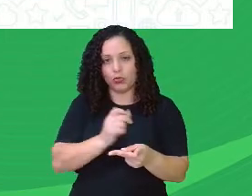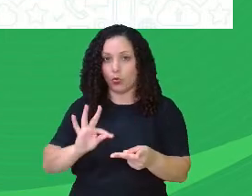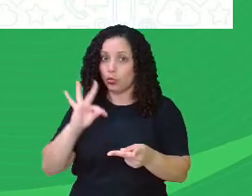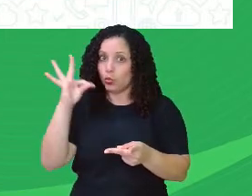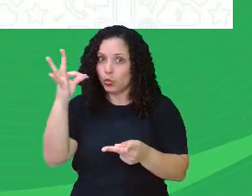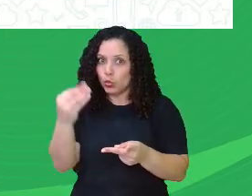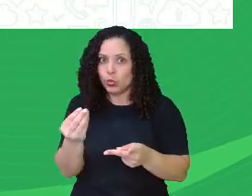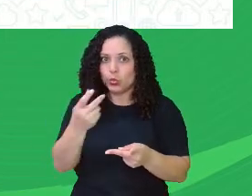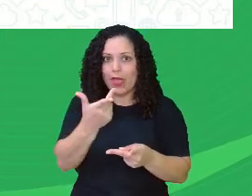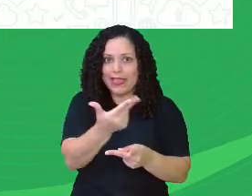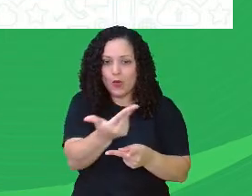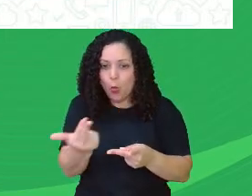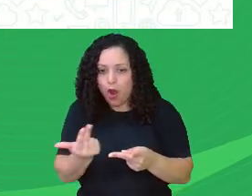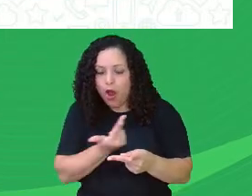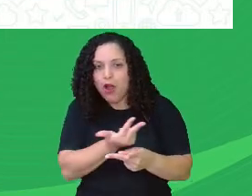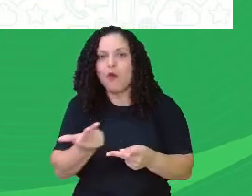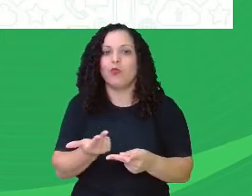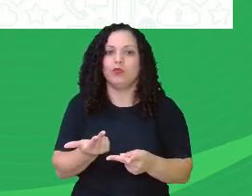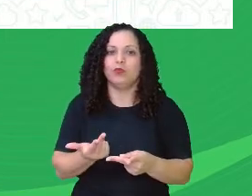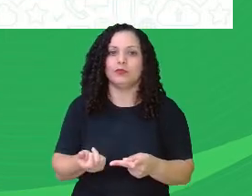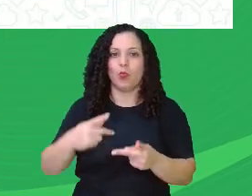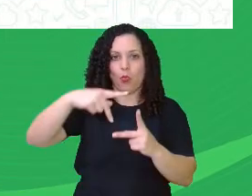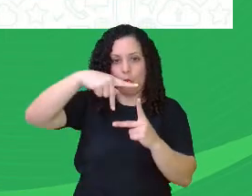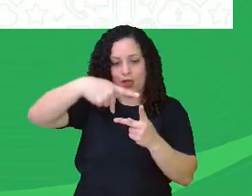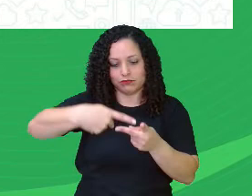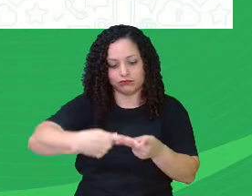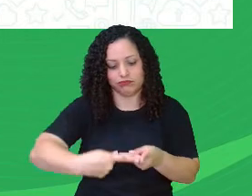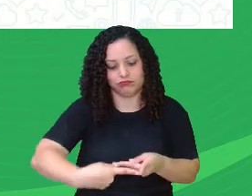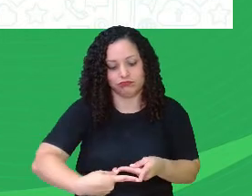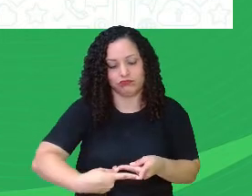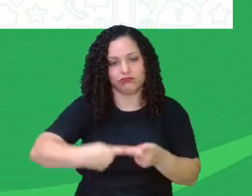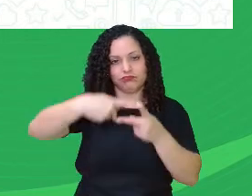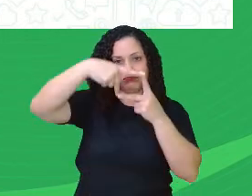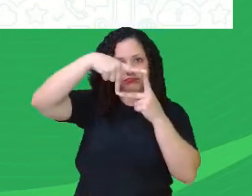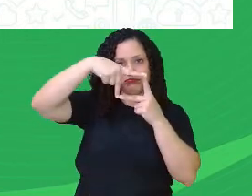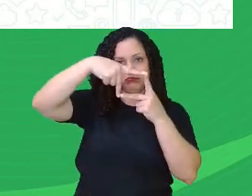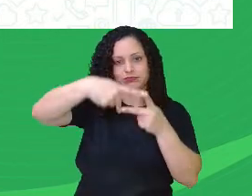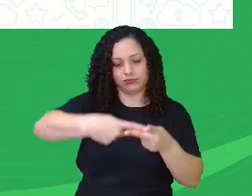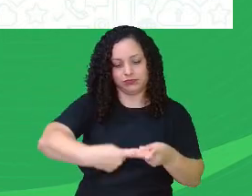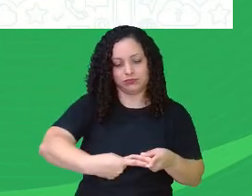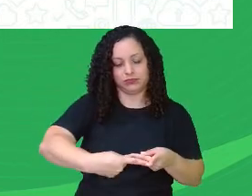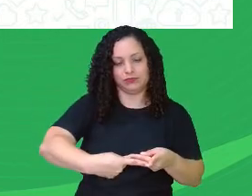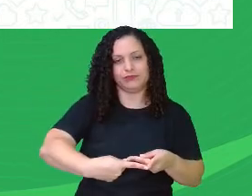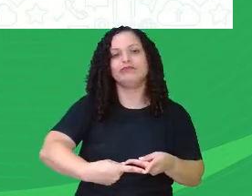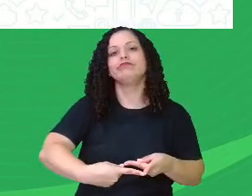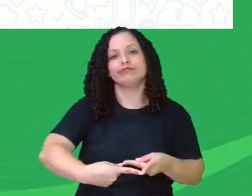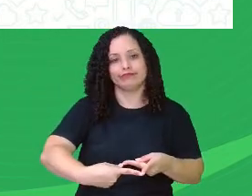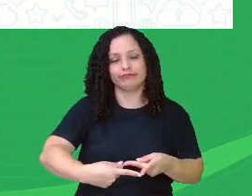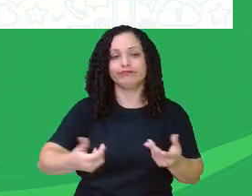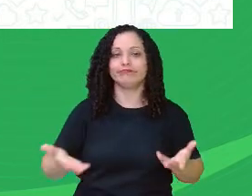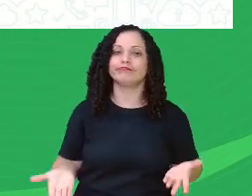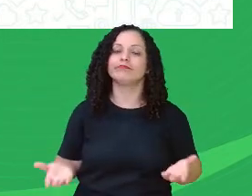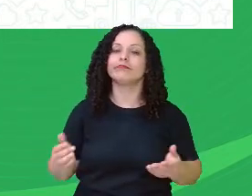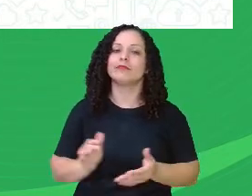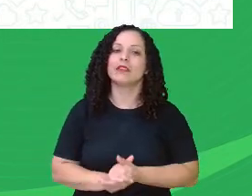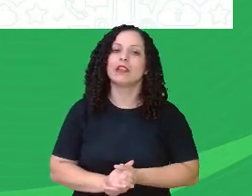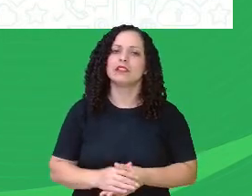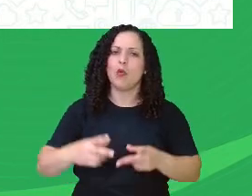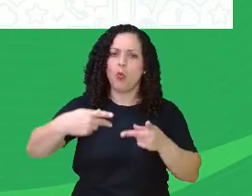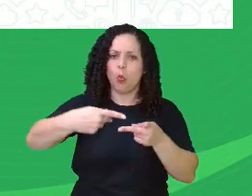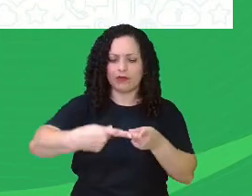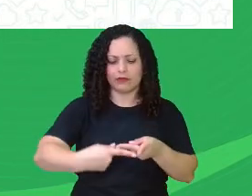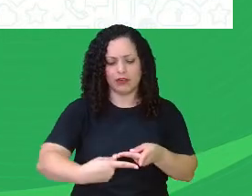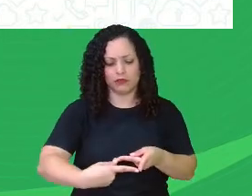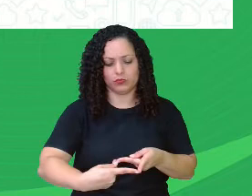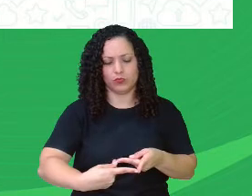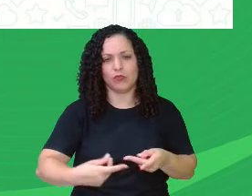figura são iguais, e aí é um quadrilátero equilátero, que a gente chama ele de quadrado, isso. E aí, se é um quadrado, dá pra